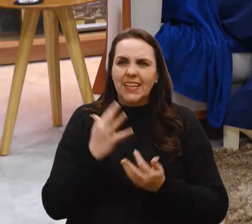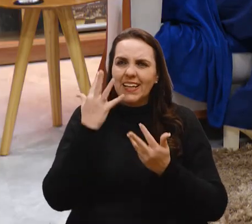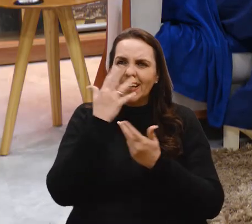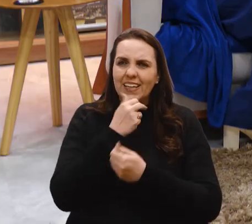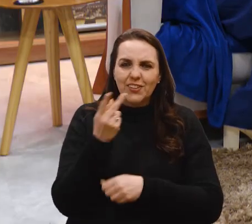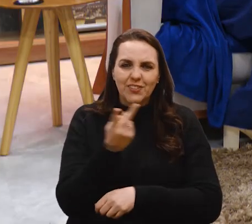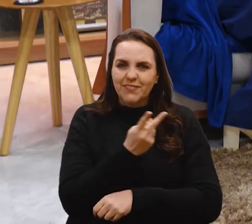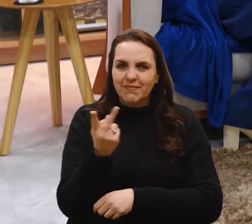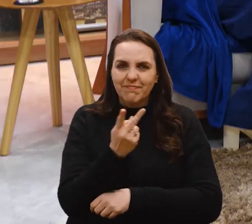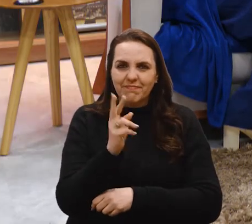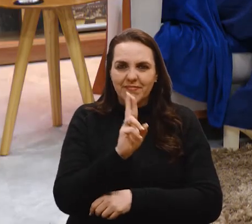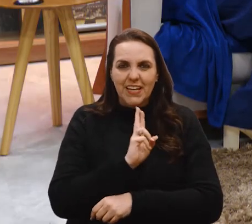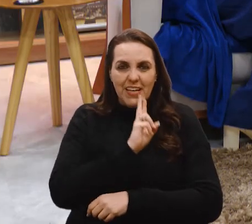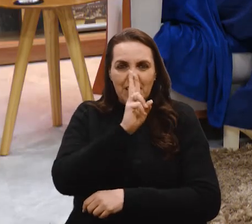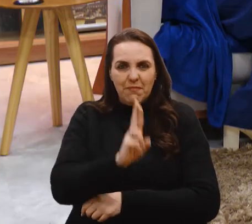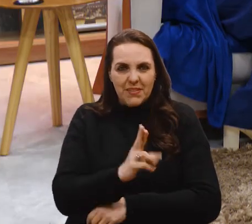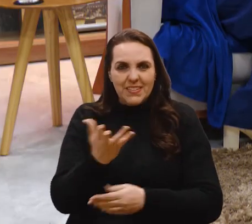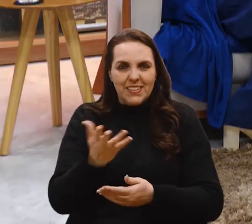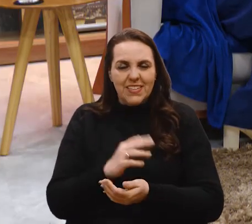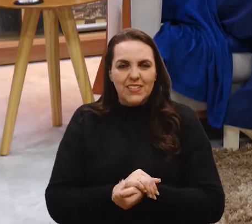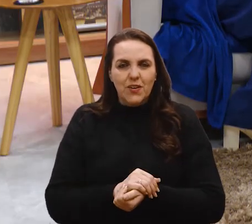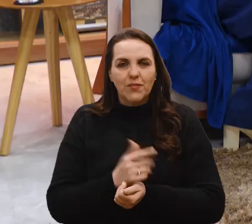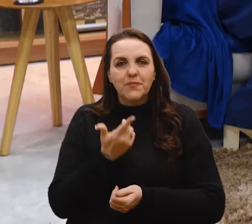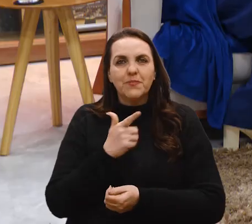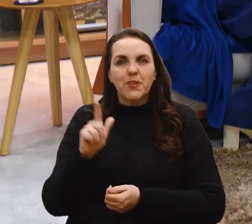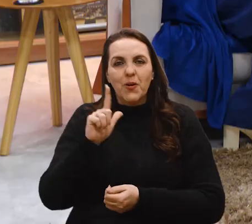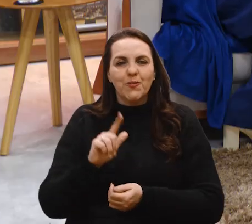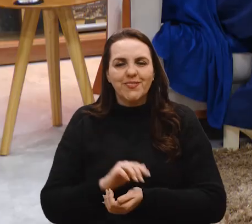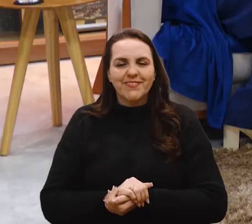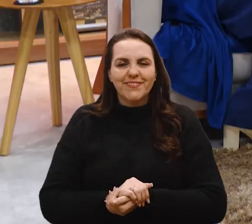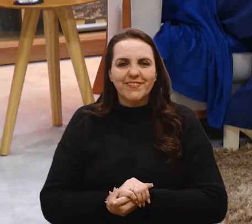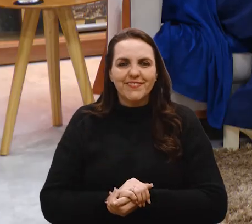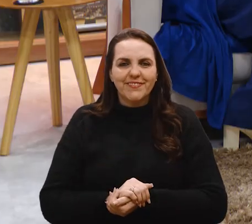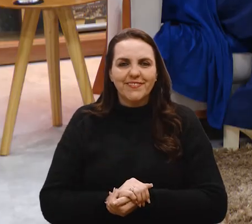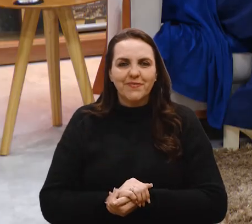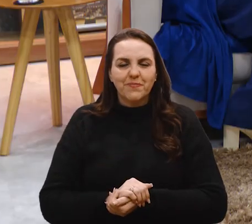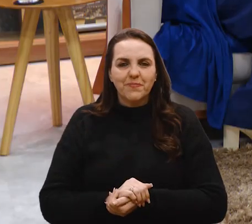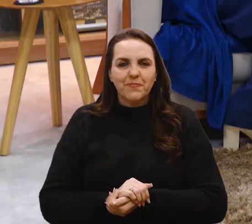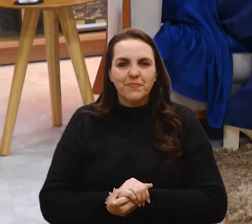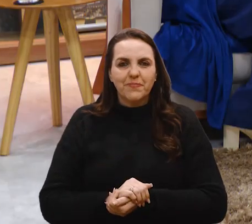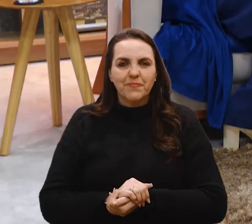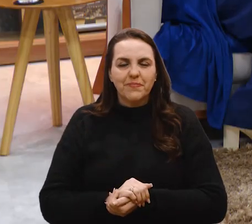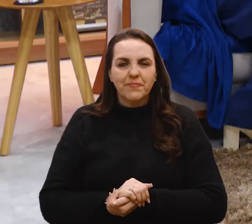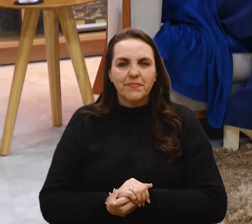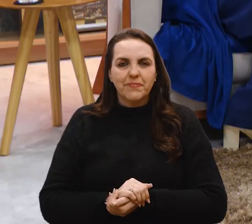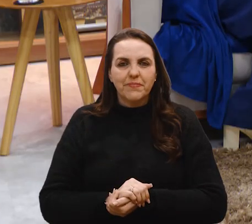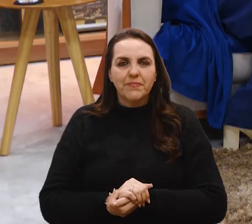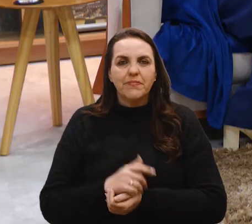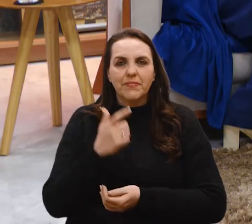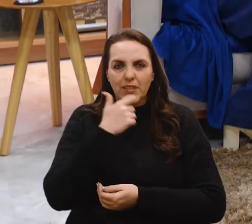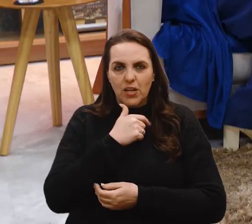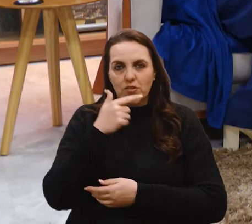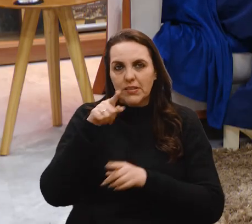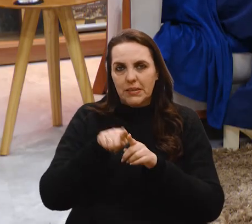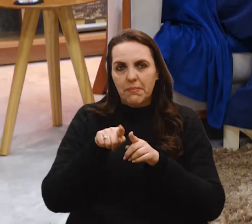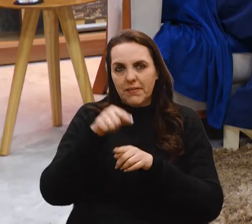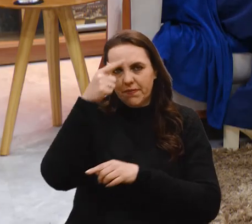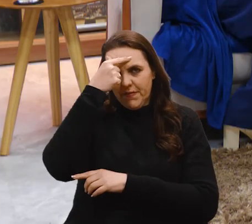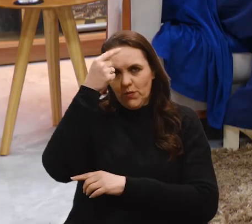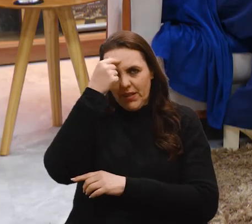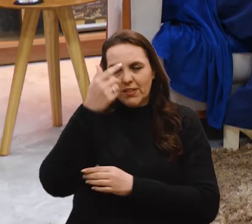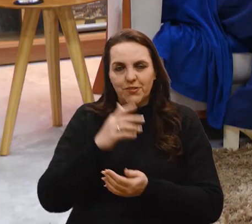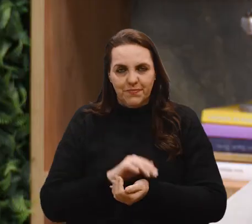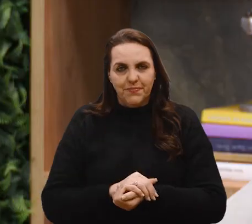né, representando a gente. Muito bem. Qual é o outro? Vamos pensar no outro. Eu acho que as faculdades, né? Porque como eu